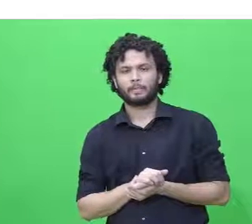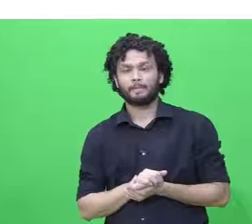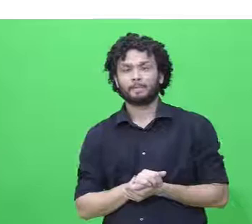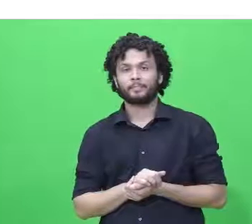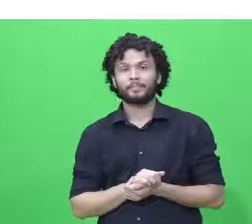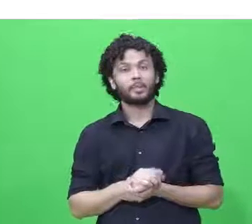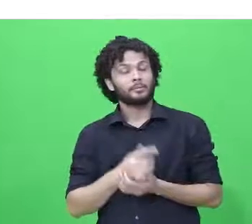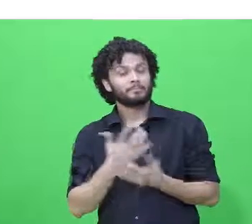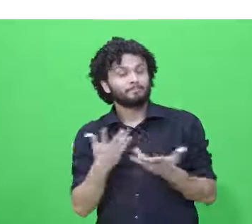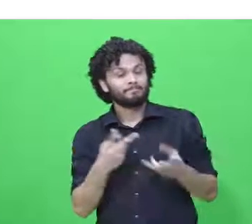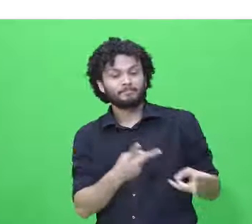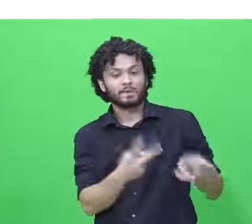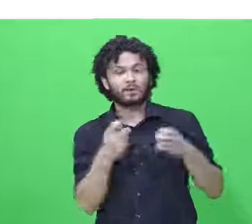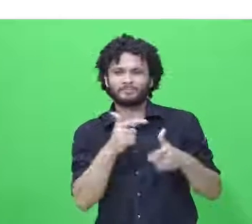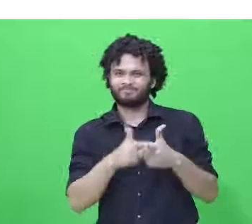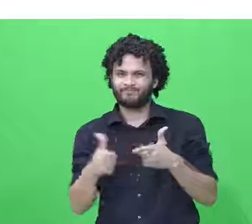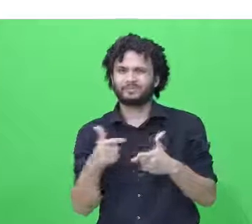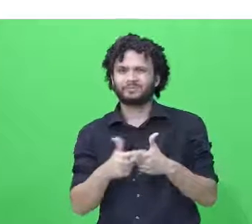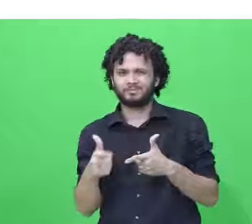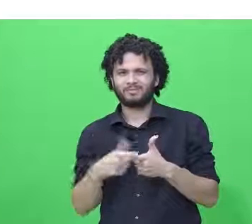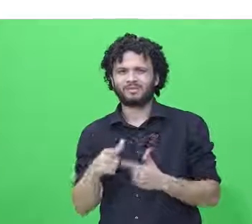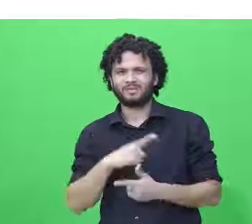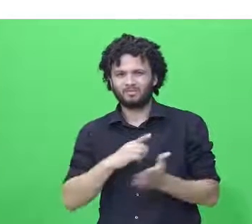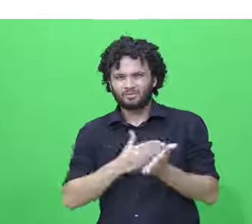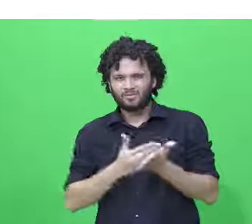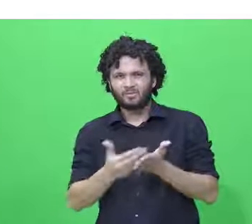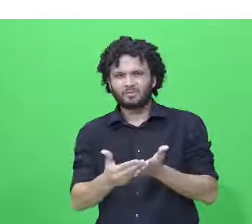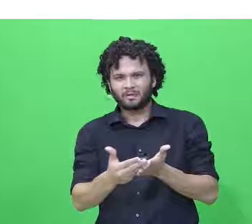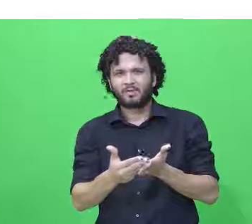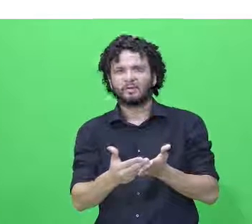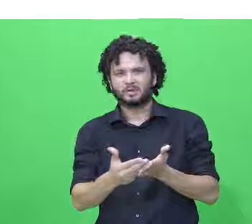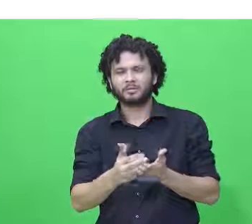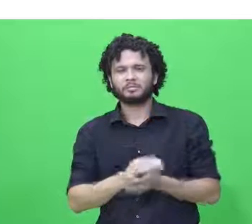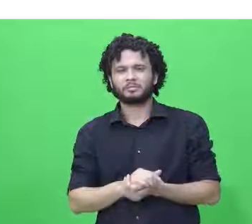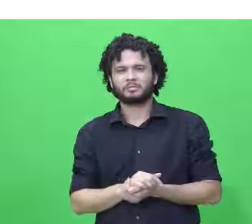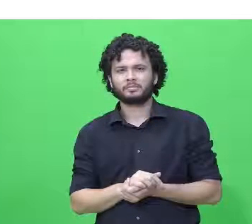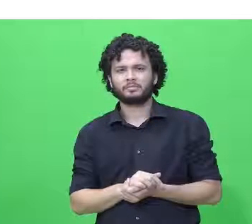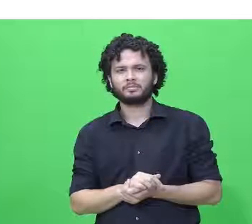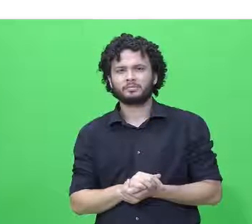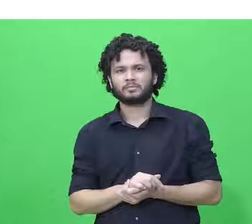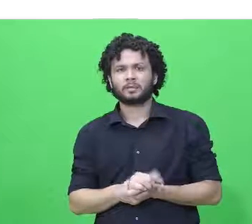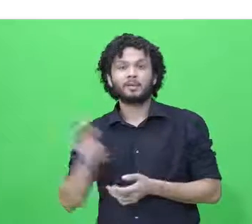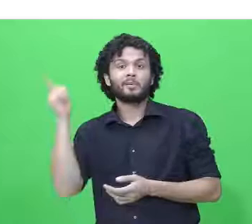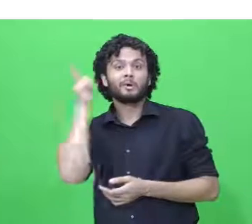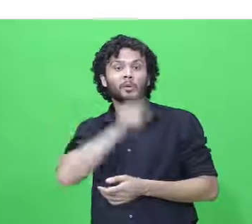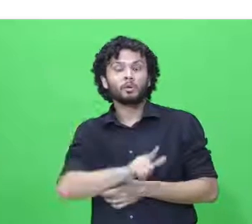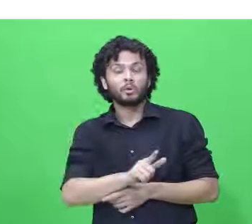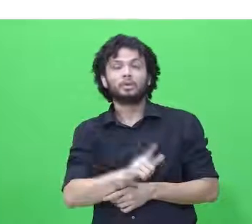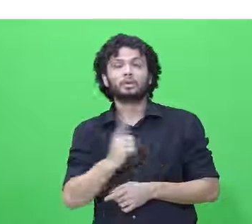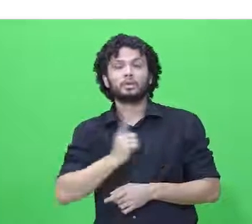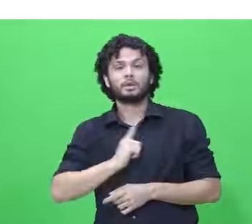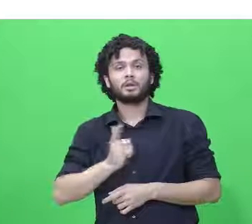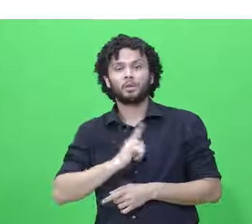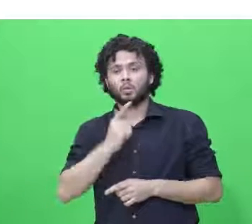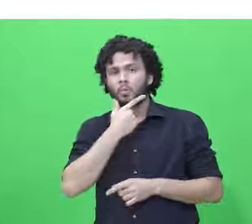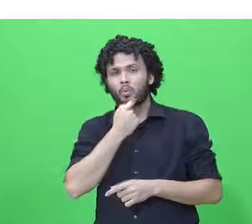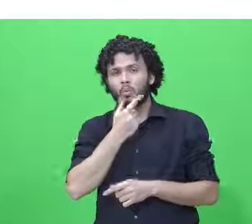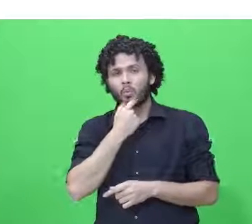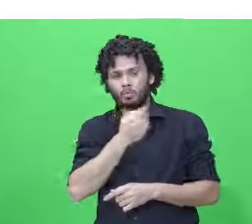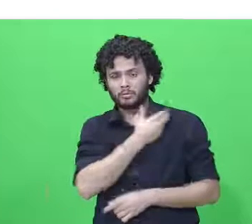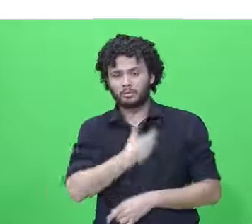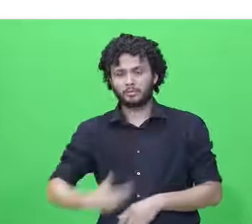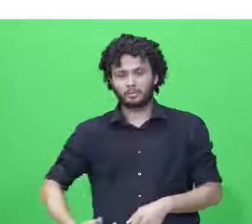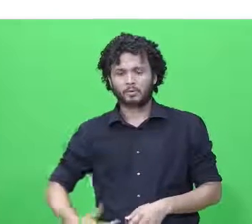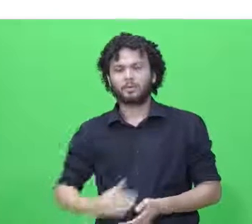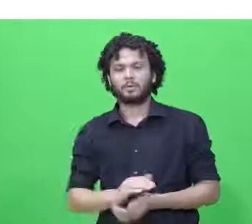dizer, olha aí o problema, na verdade, para esse início então do governo varguista. A vitória, então, coube a esse candidato governista, que